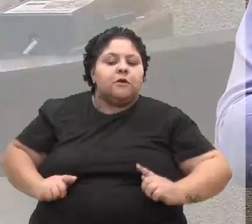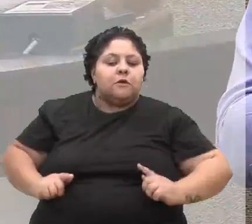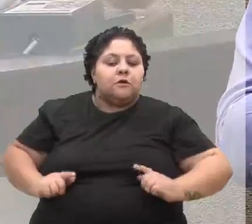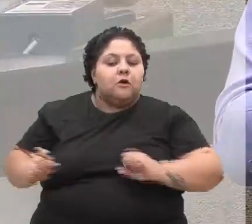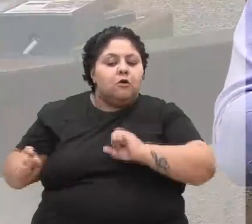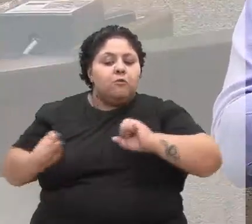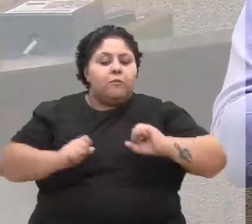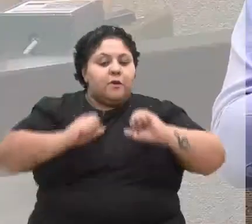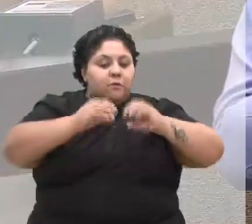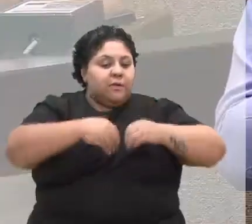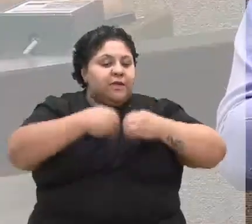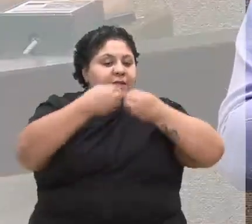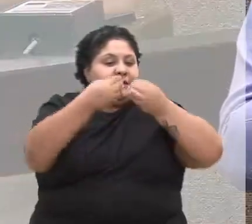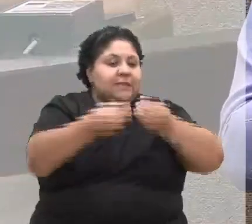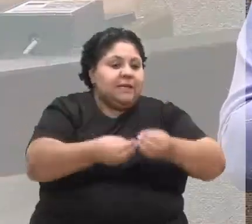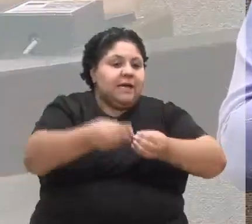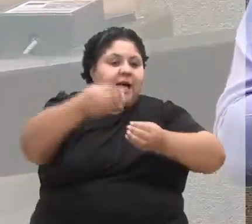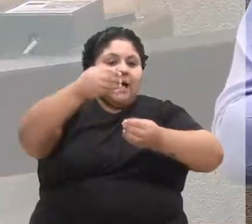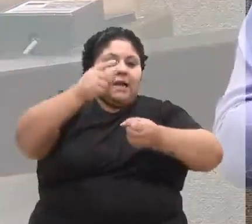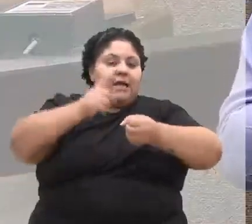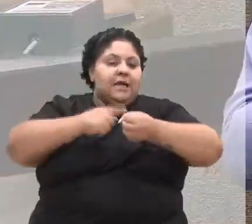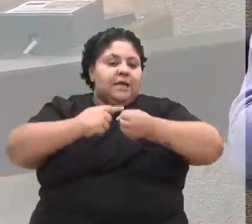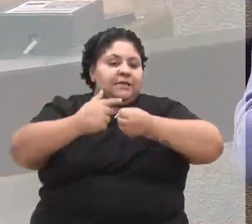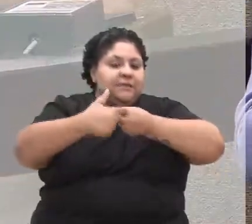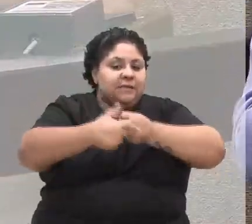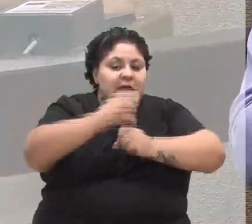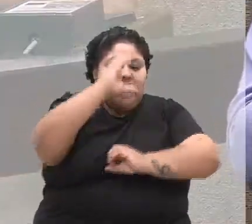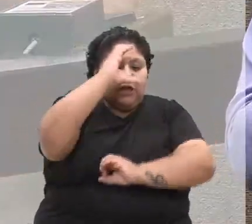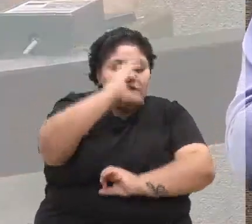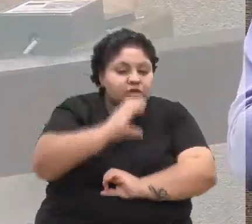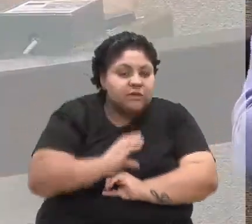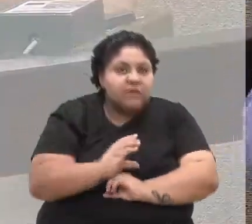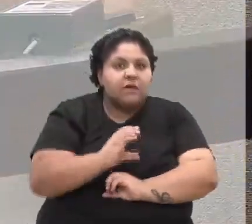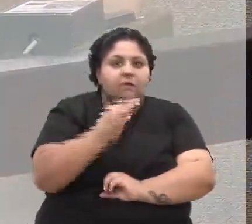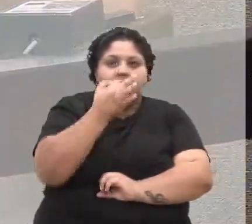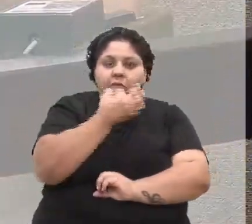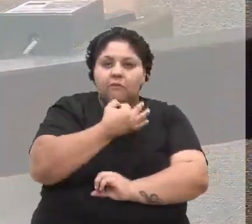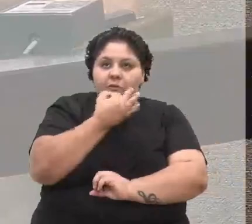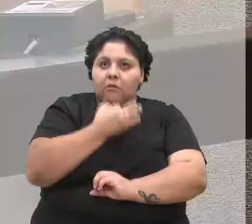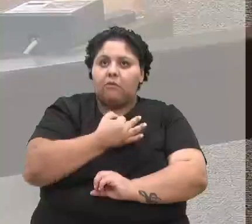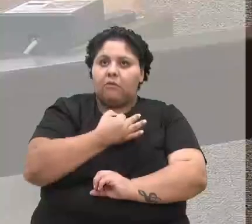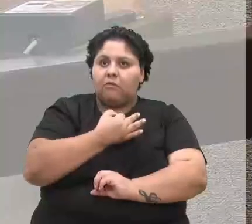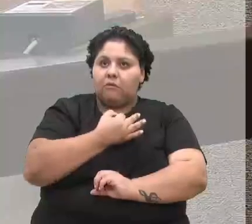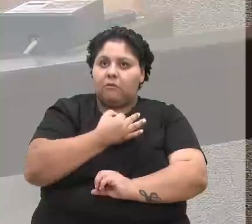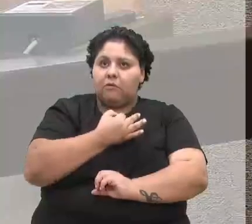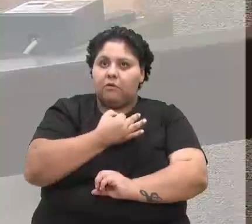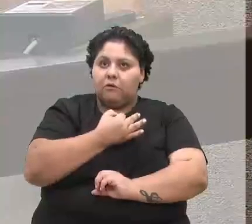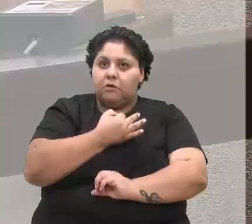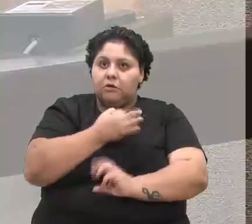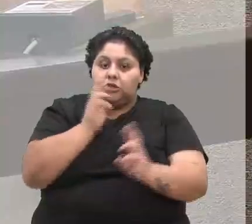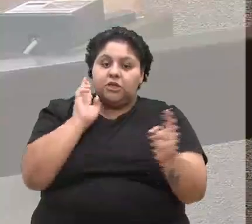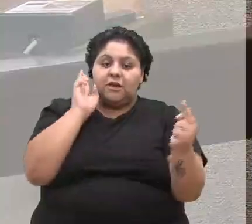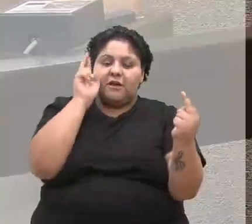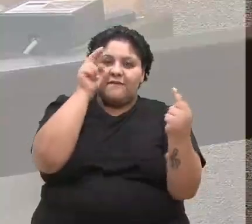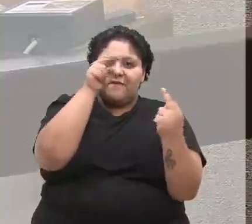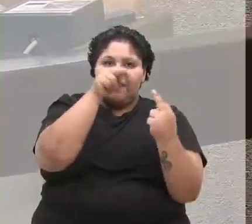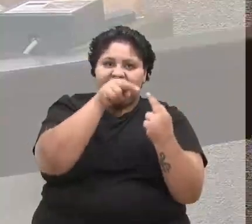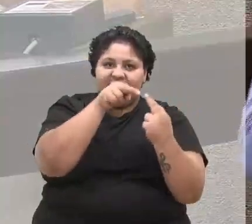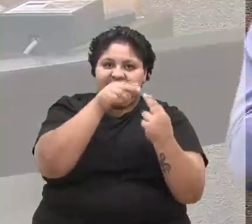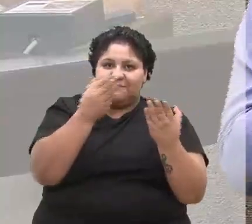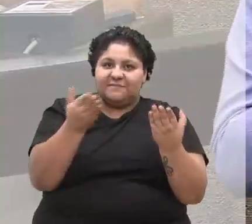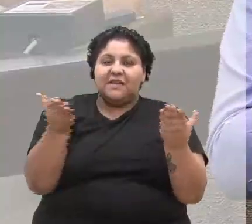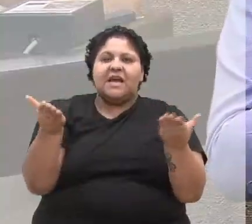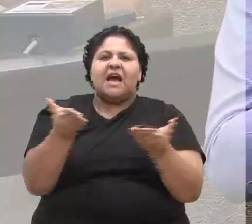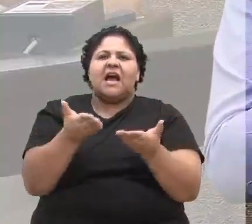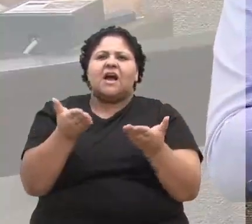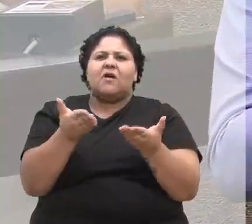à municipalidade, aos cidadãos de Caxias do Sul, uma cidade de referência. Agora, uma